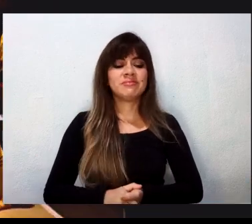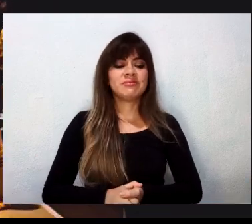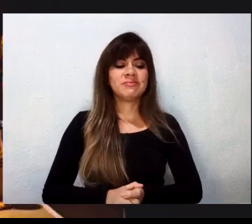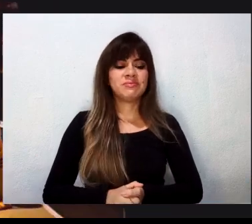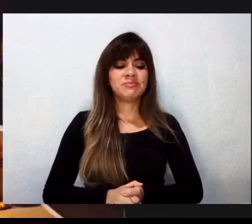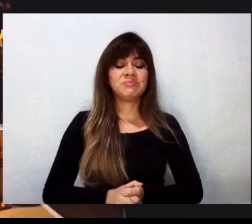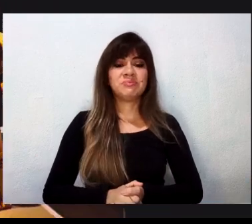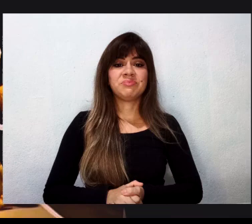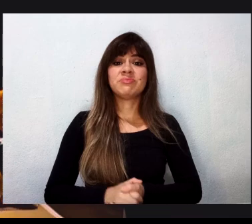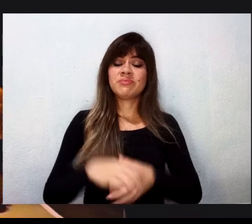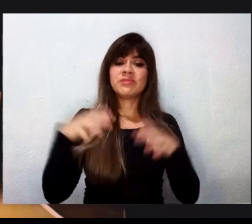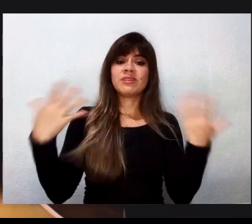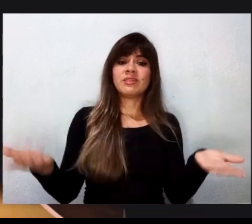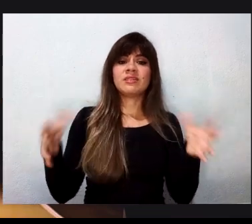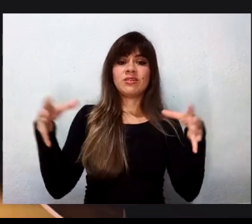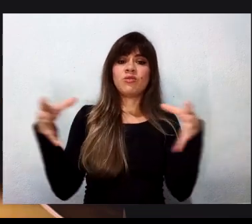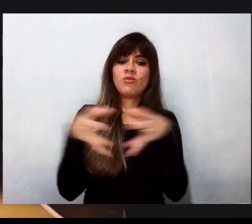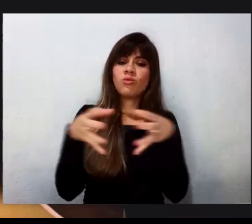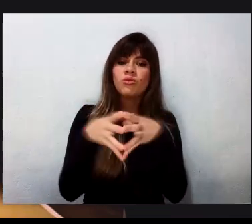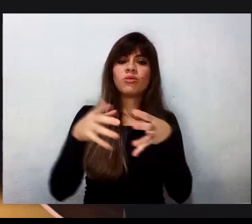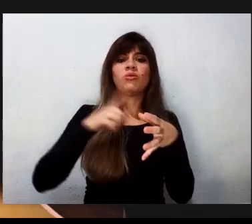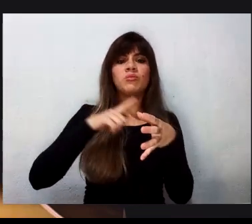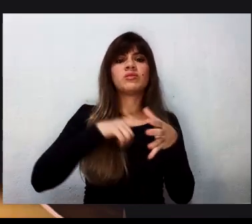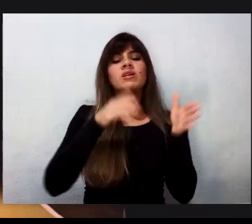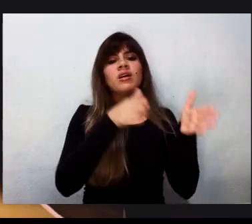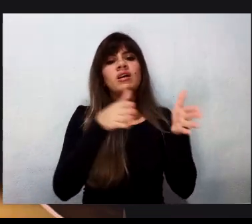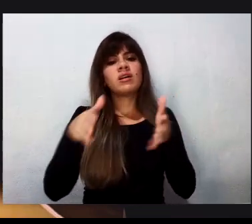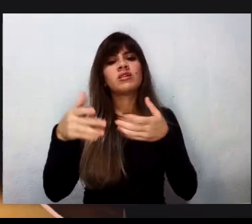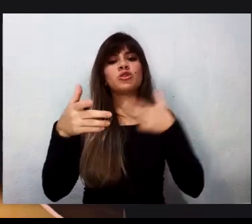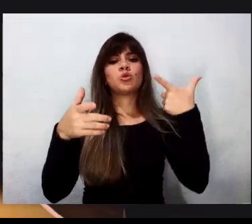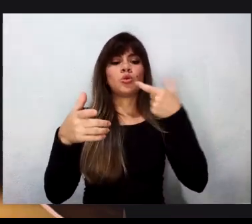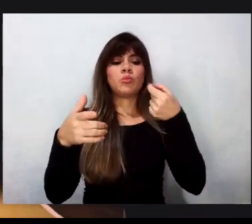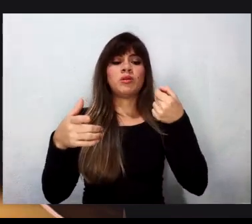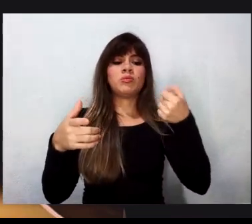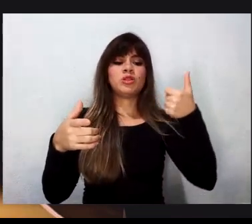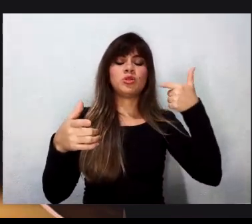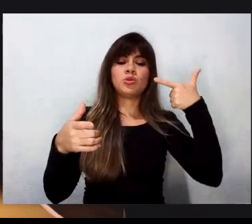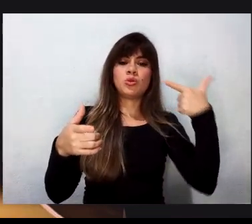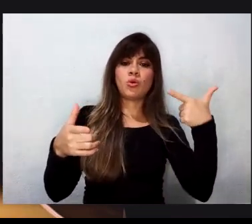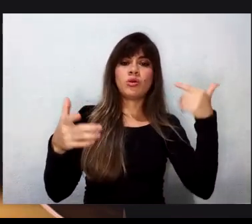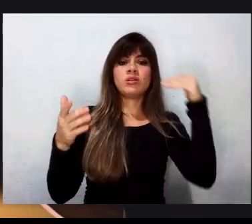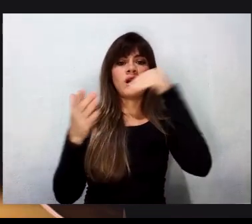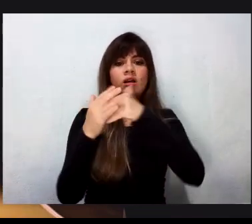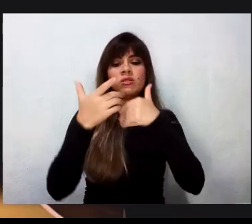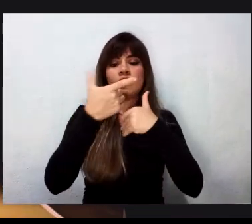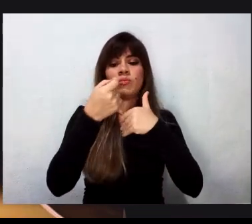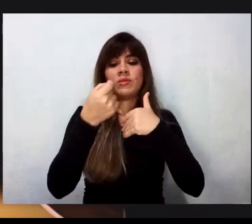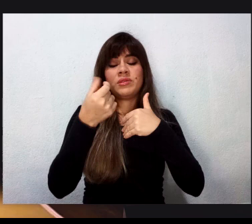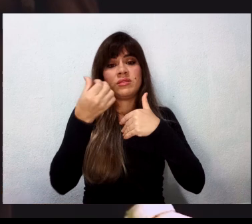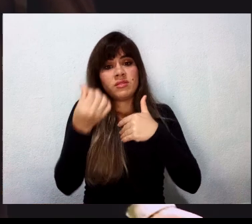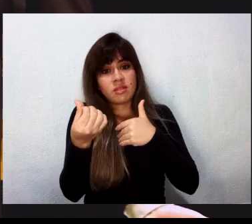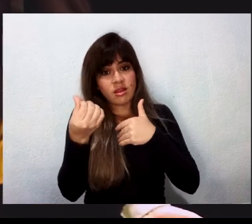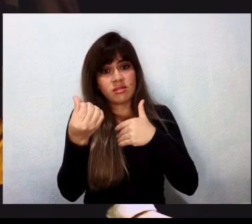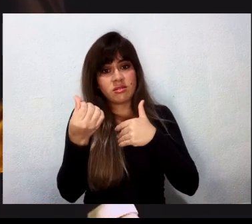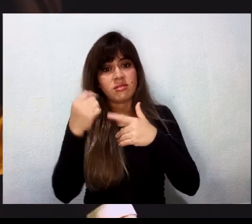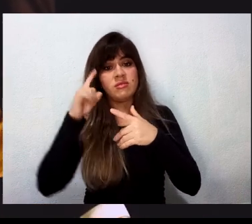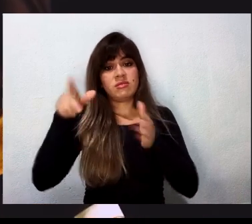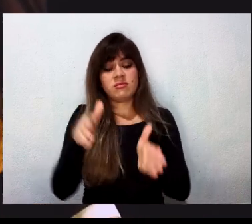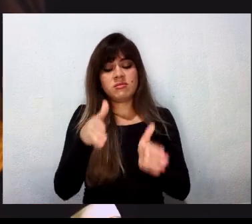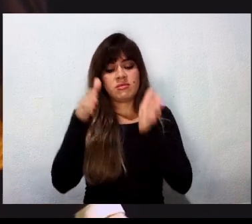Uma menina acena e entra correndo. Então assim, o grupo ele tem essas etapas de 2002 a 2006, 2007 a 2013. E aí